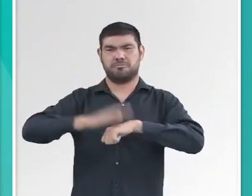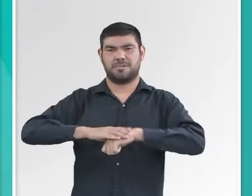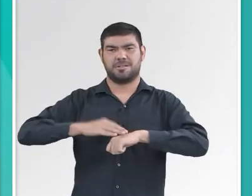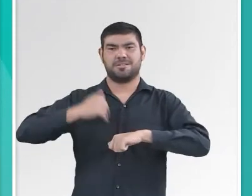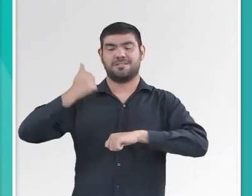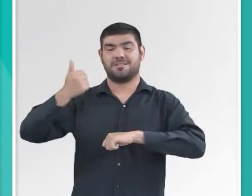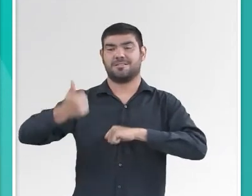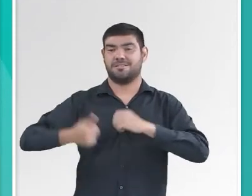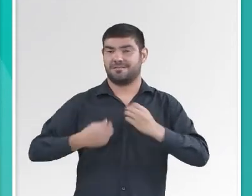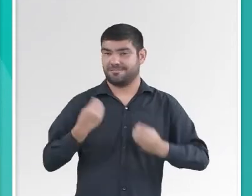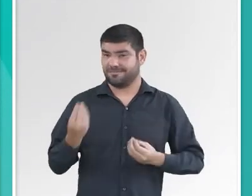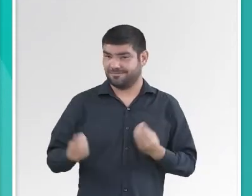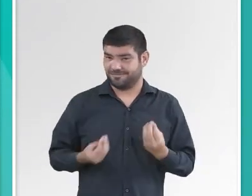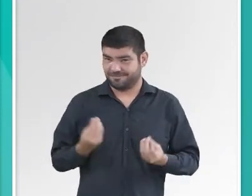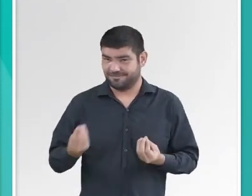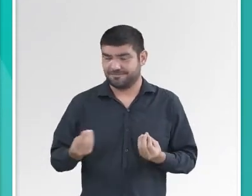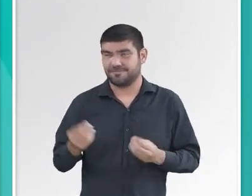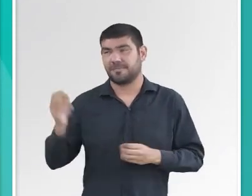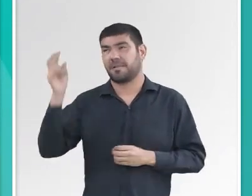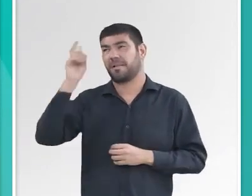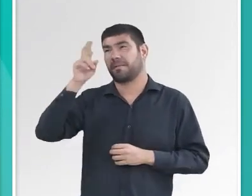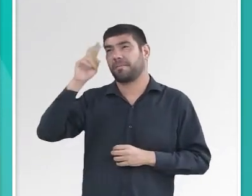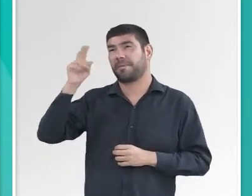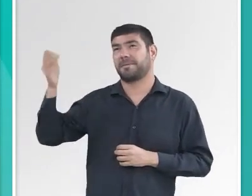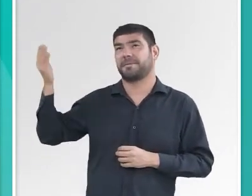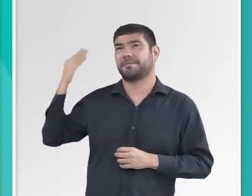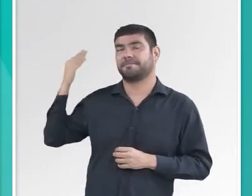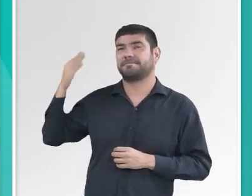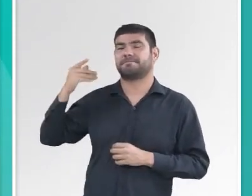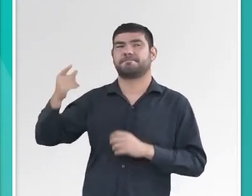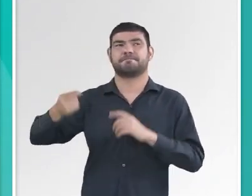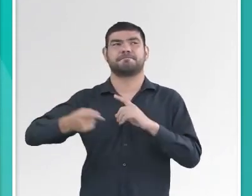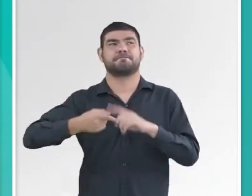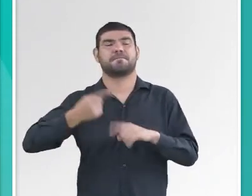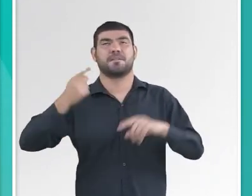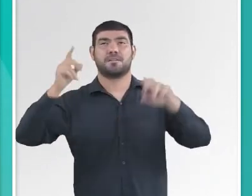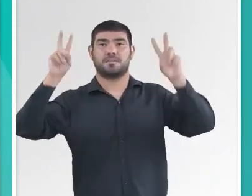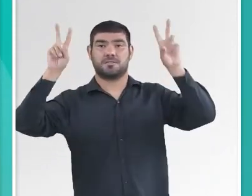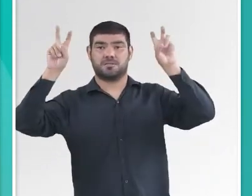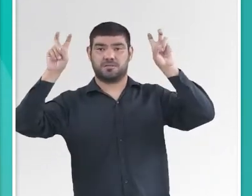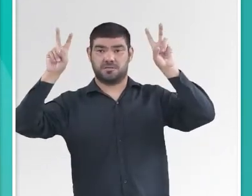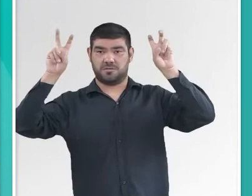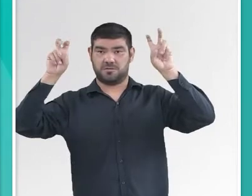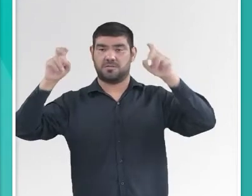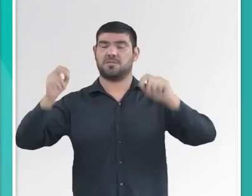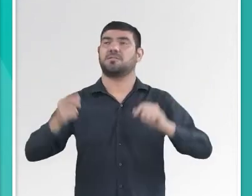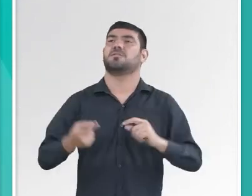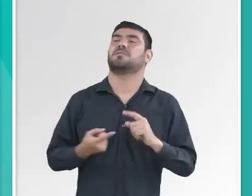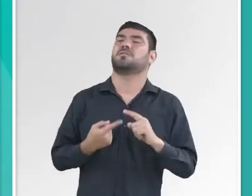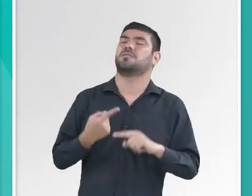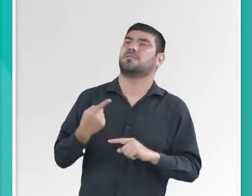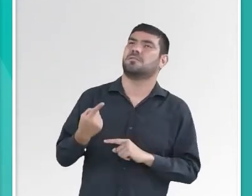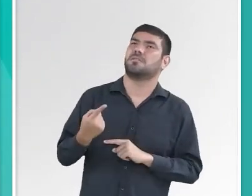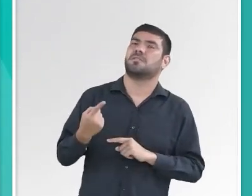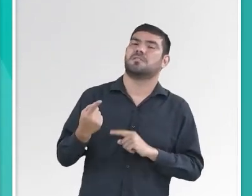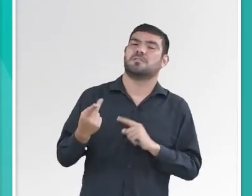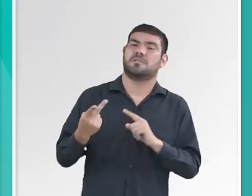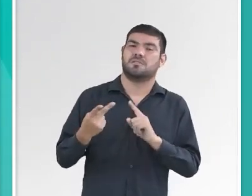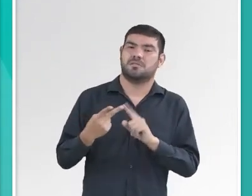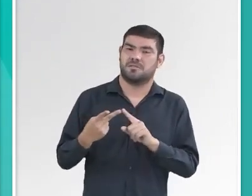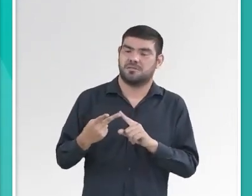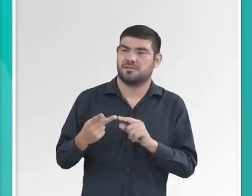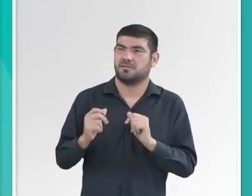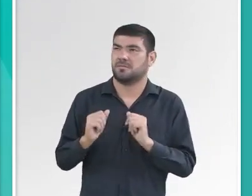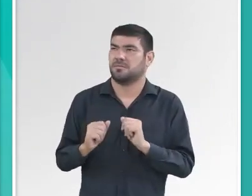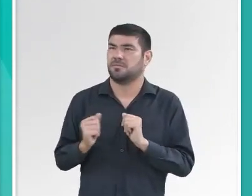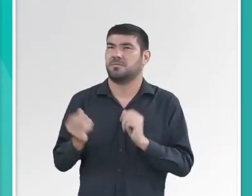é. Então, recapitulando, vamos lá, título, o nome da festa, né? Você pode dar. Você